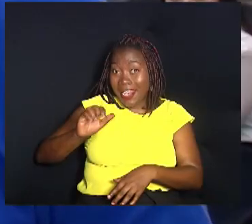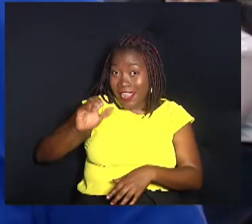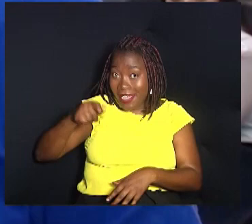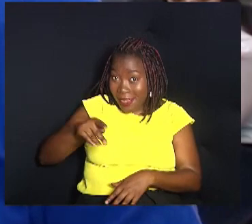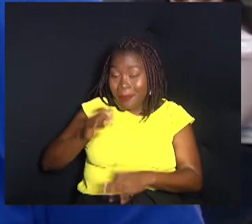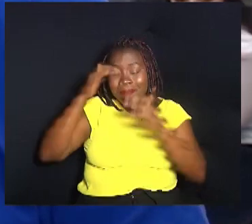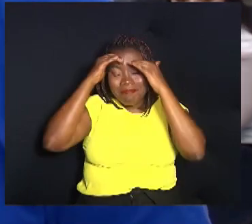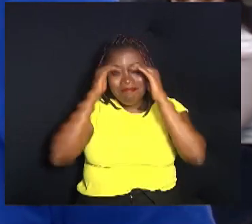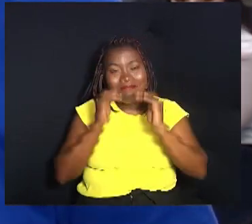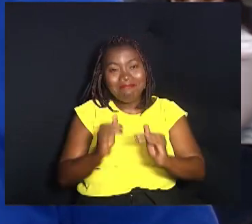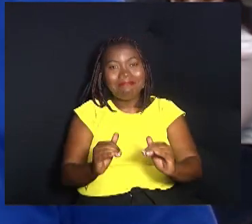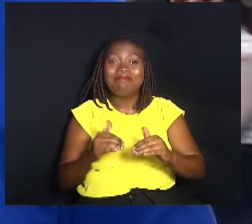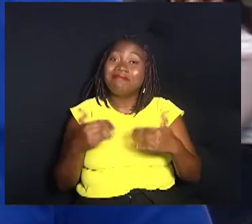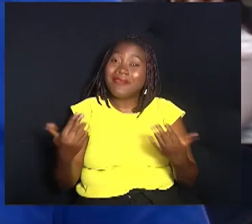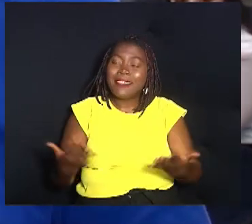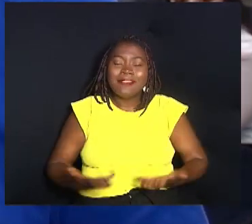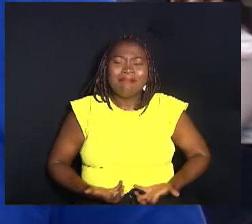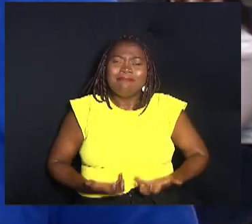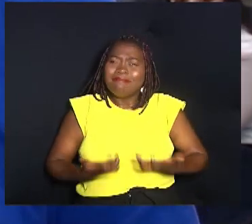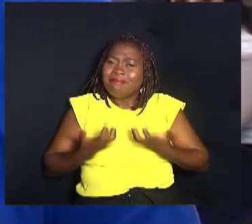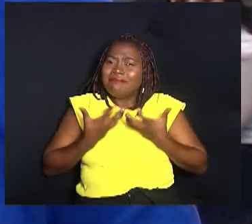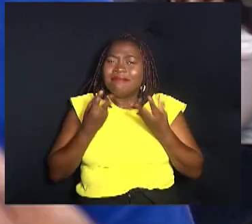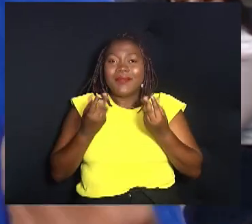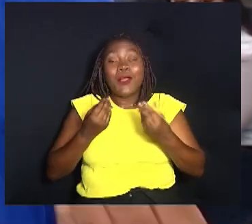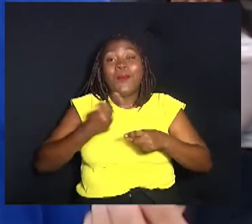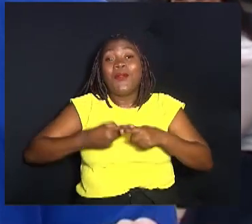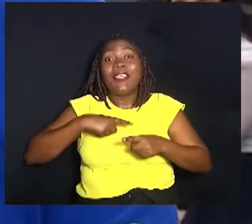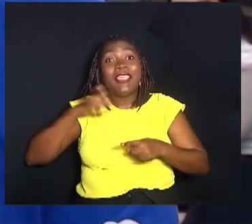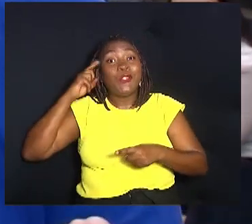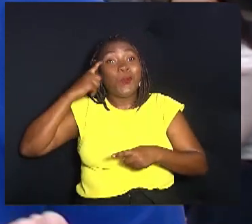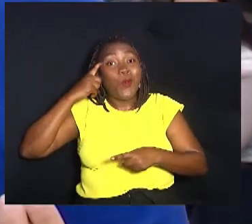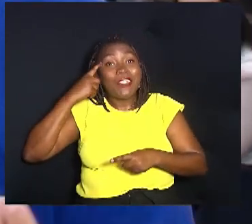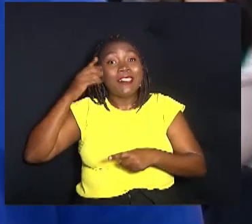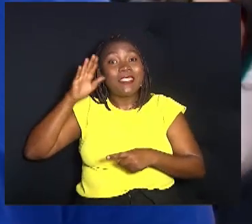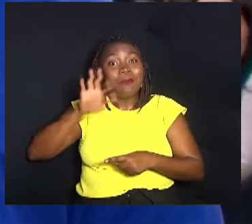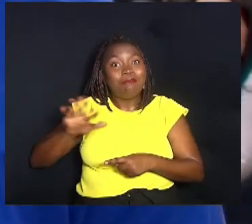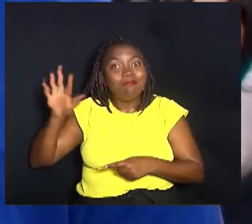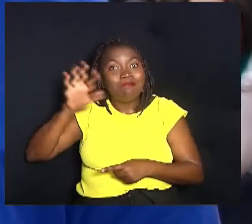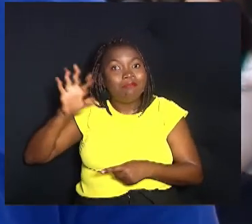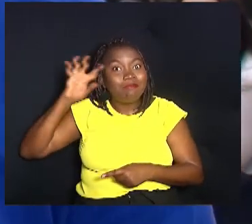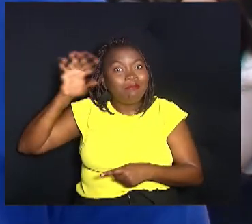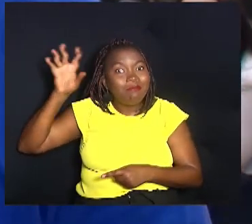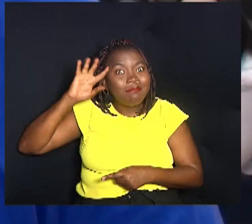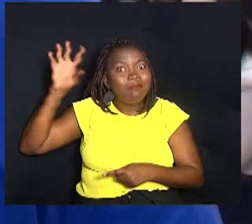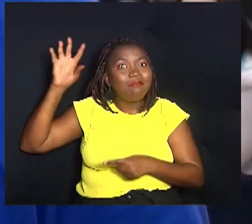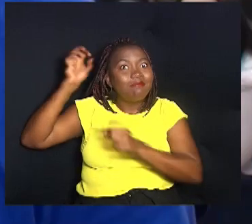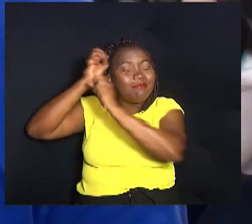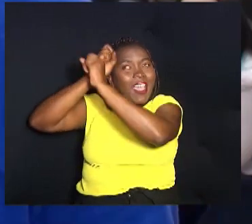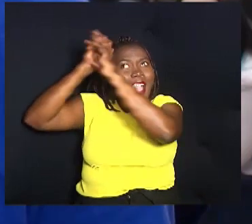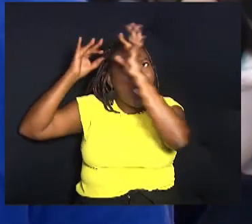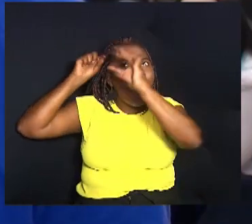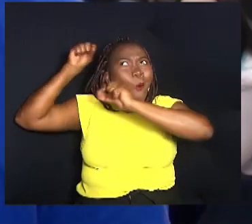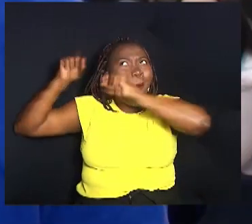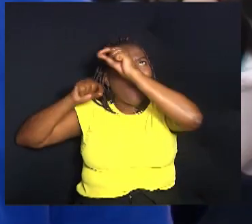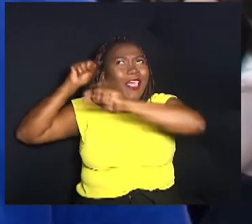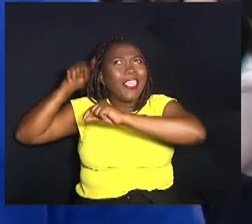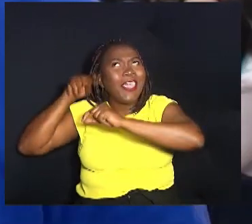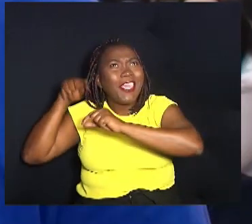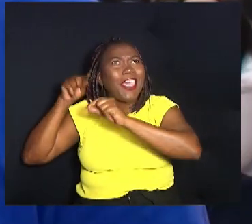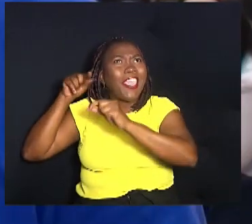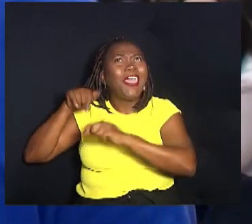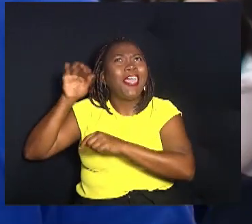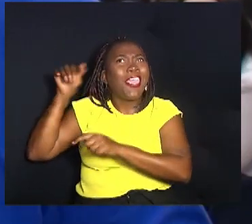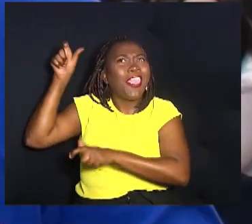cumprindo. Está sendo muito enriquecedor porque a gente tem uma noção teórica e fica muito no imaginário, ou o que é, o que faz, quem faz,